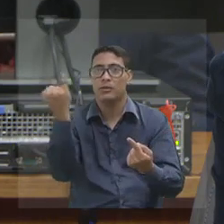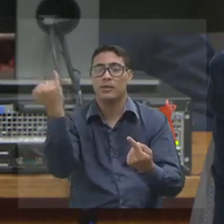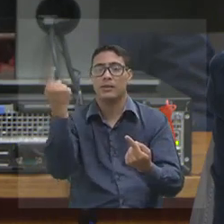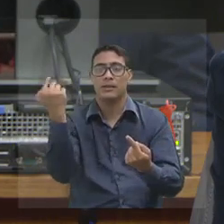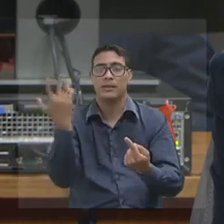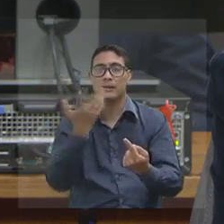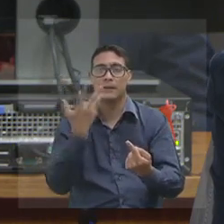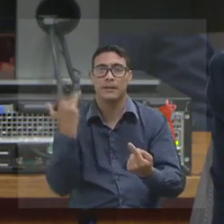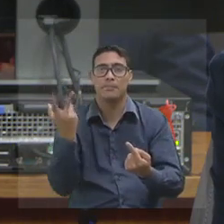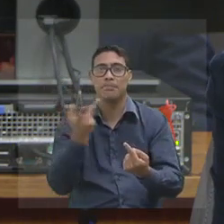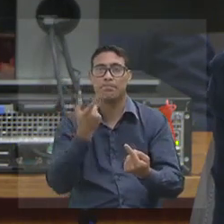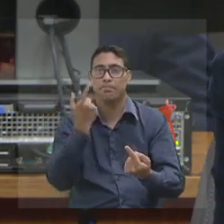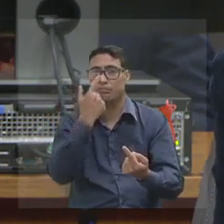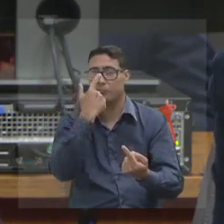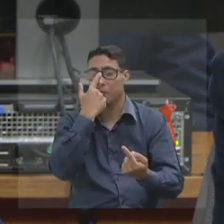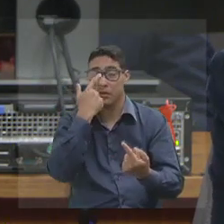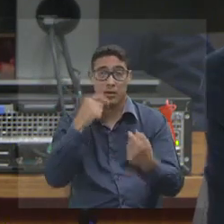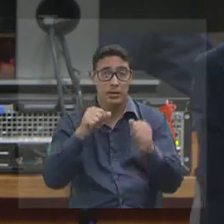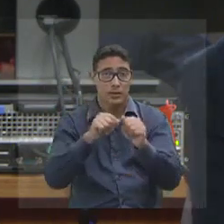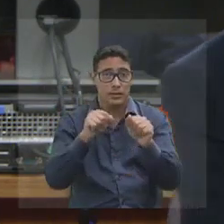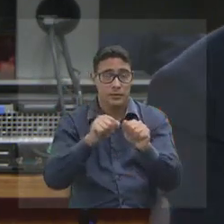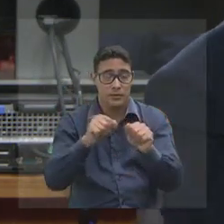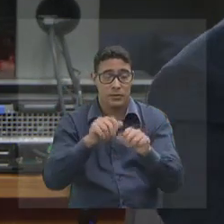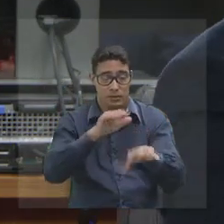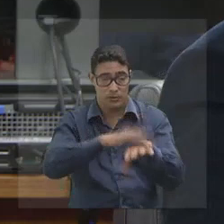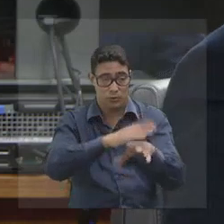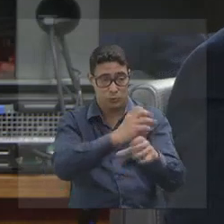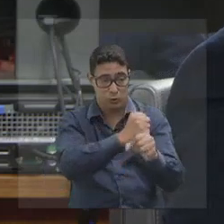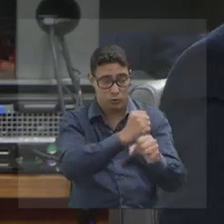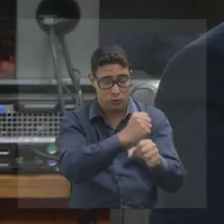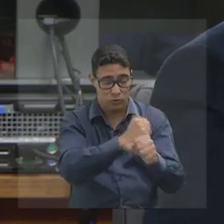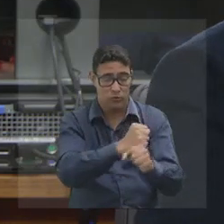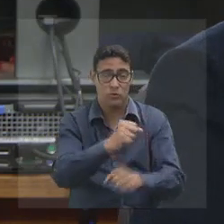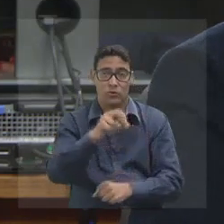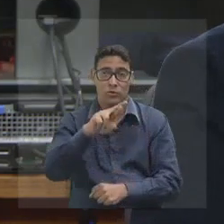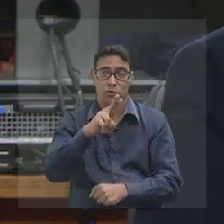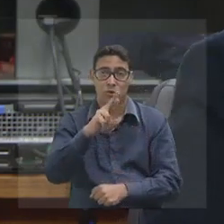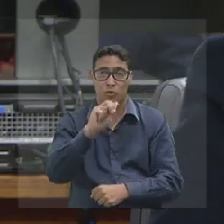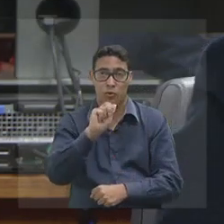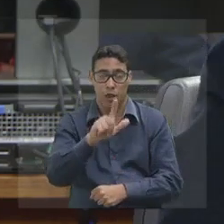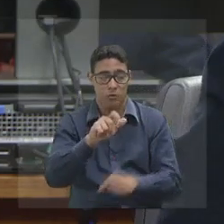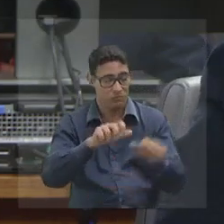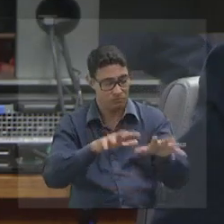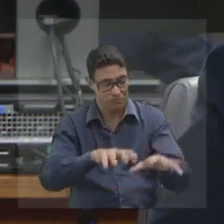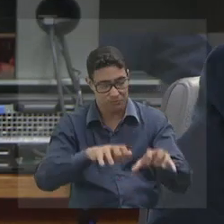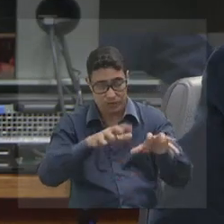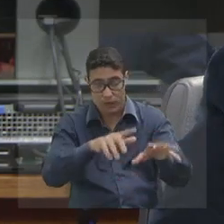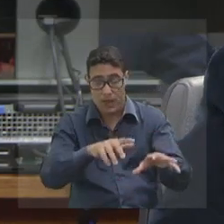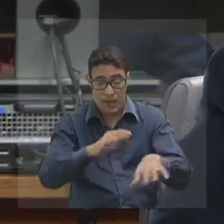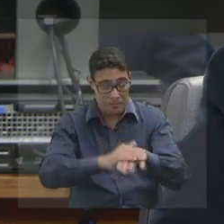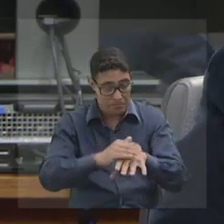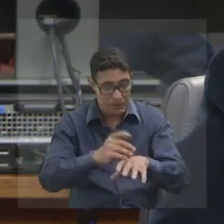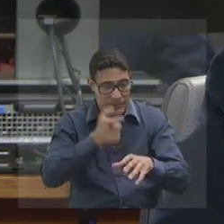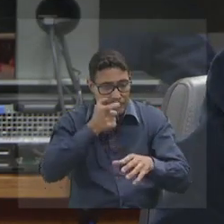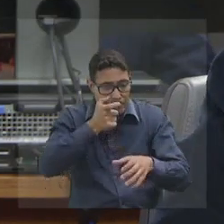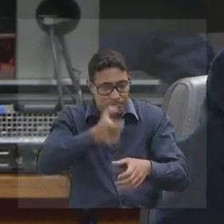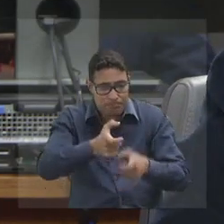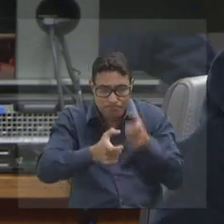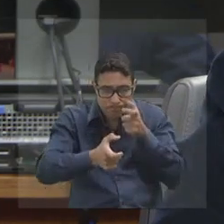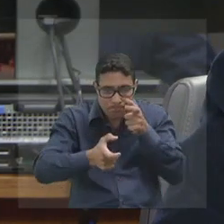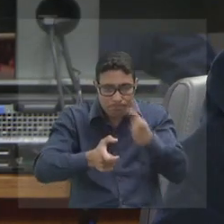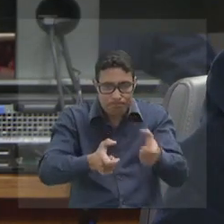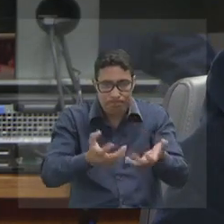é fazemos que o produtor rural esteja ainda mais entusiasmado de